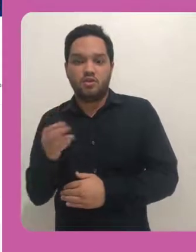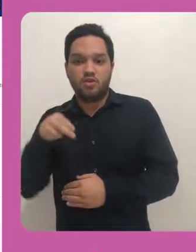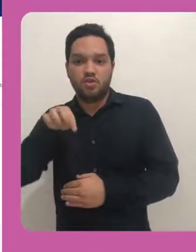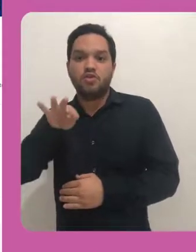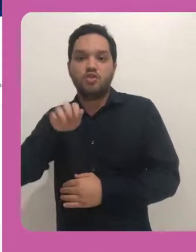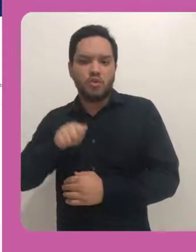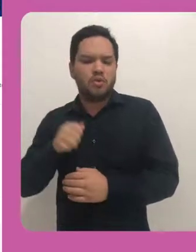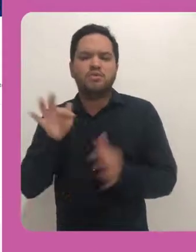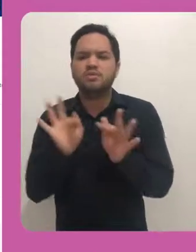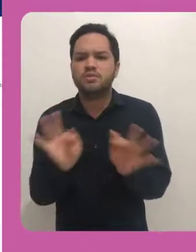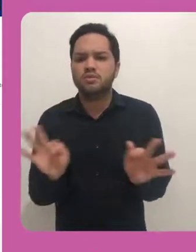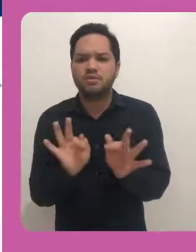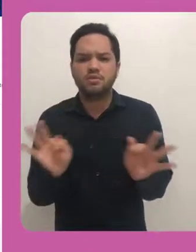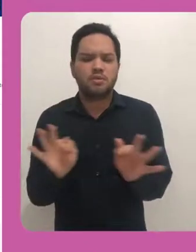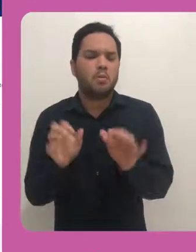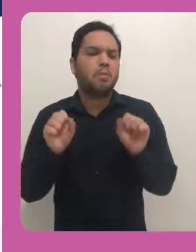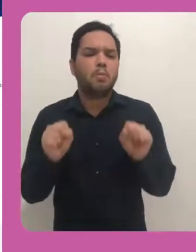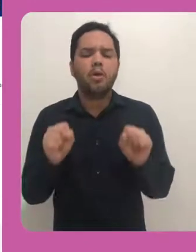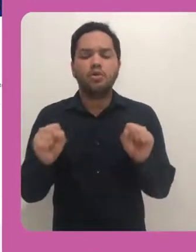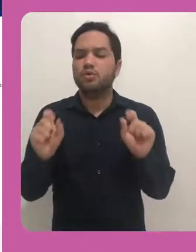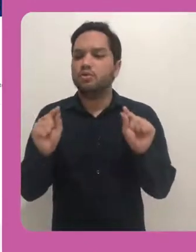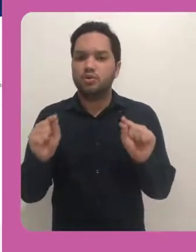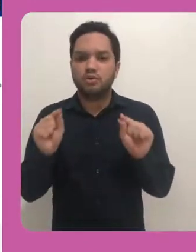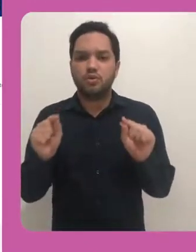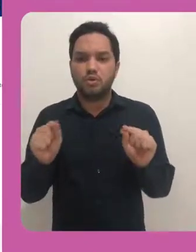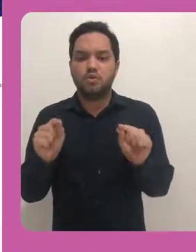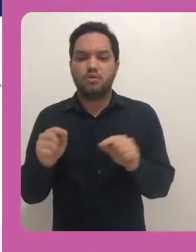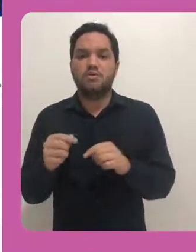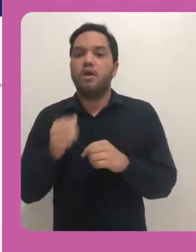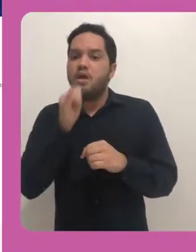Né? Poderia ser aqui